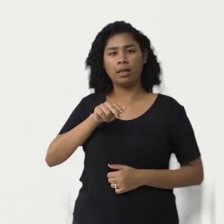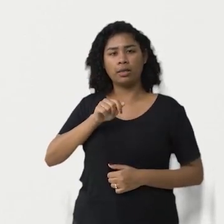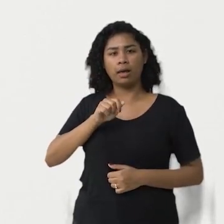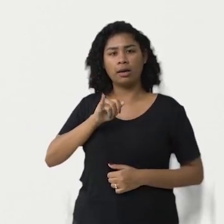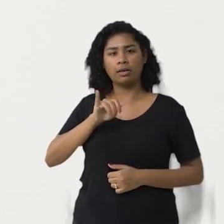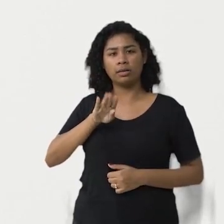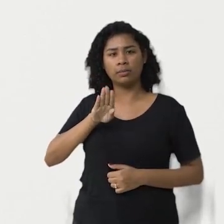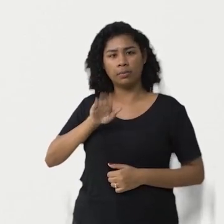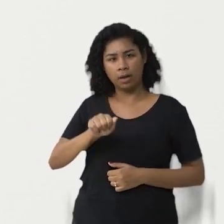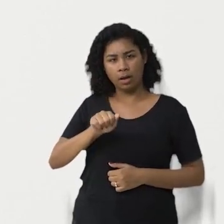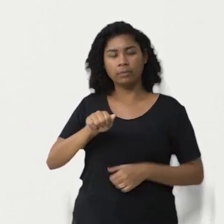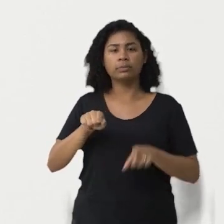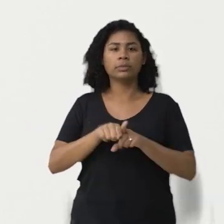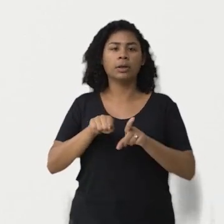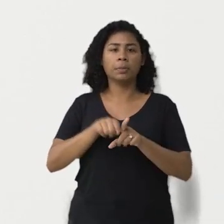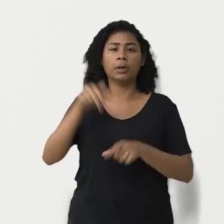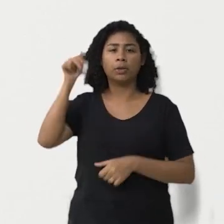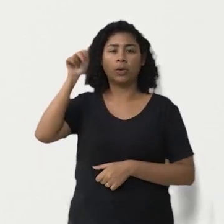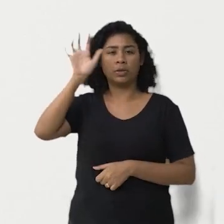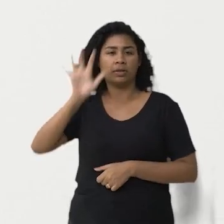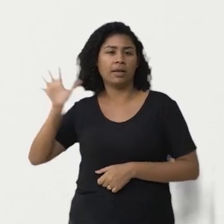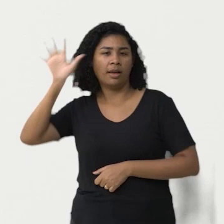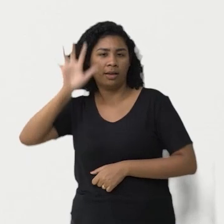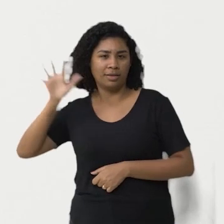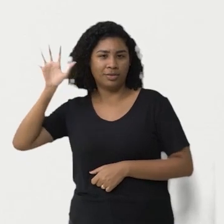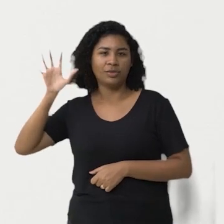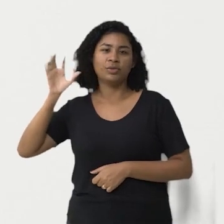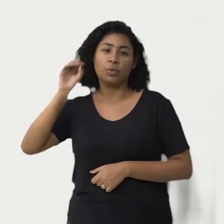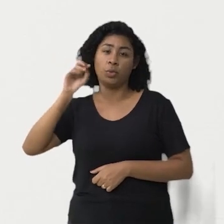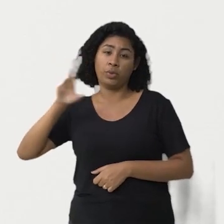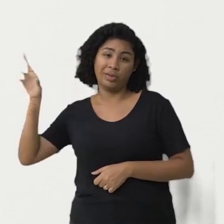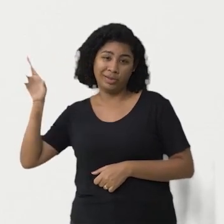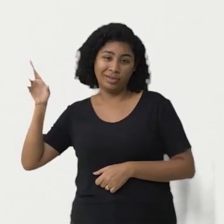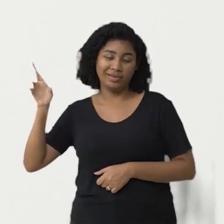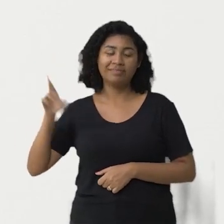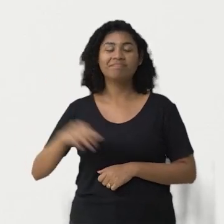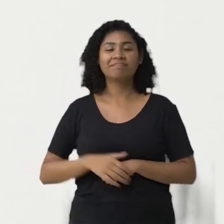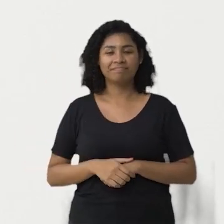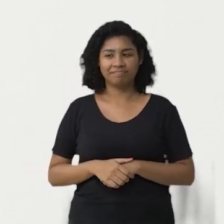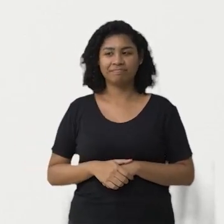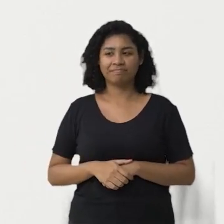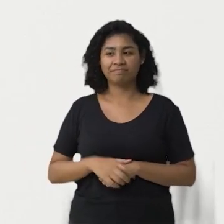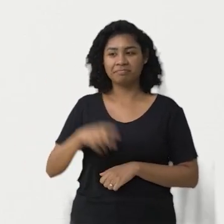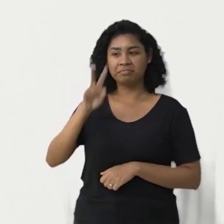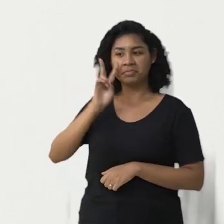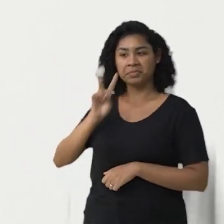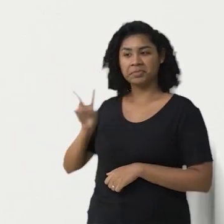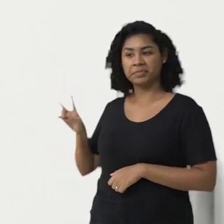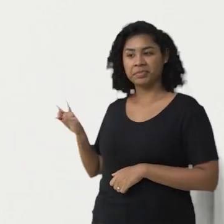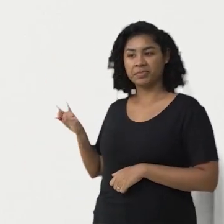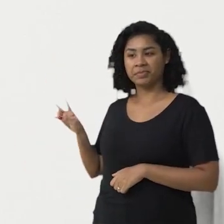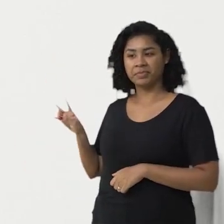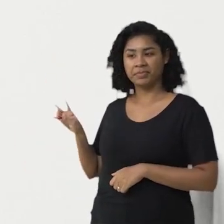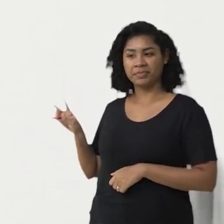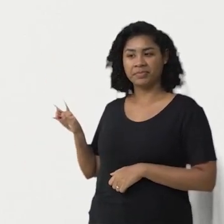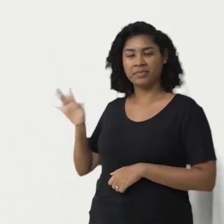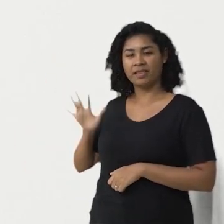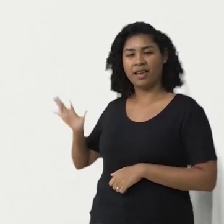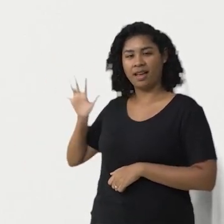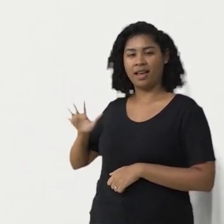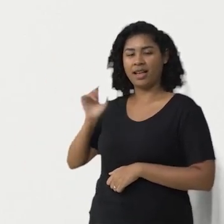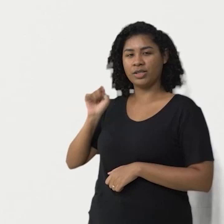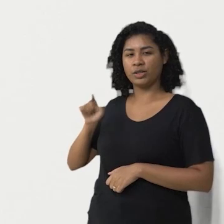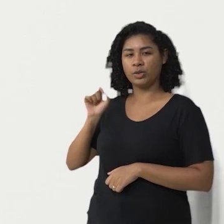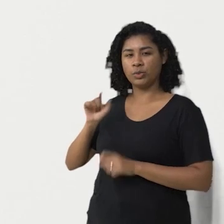Atlântico Nordeste Oriental, tá certo? Que pega aqui toda essa área, tá? Aqui a gente